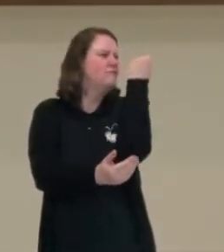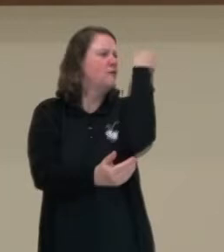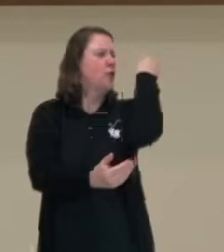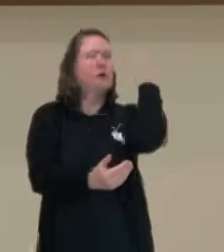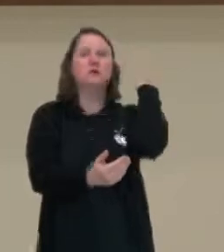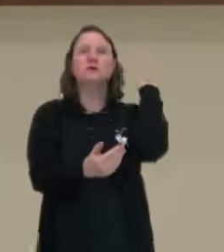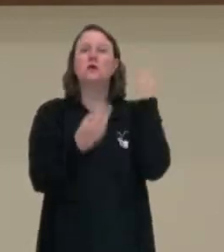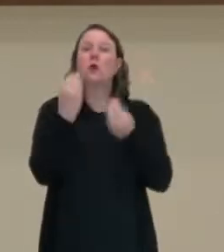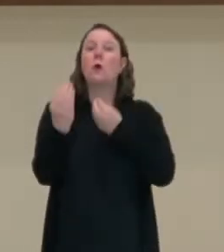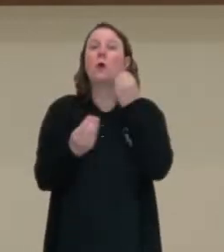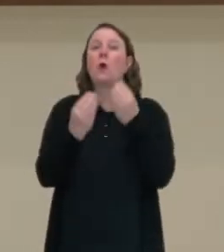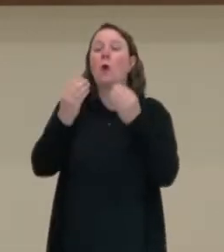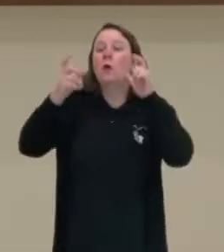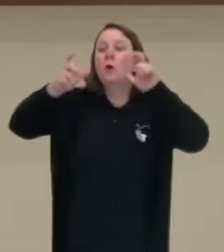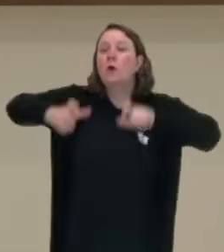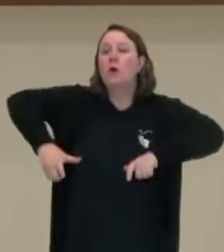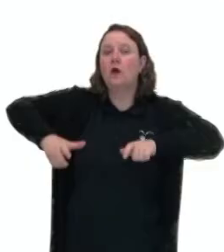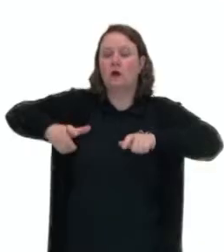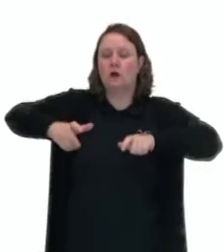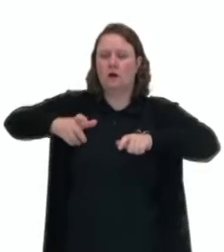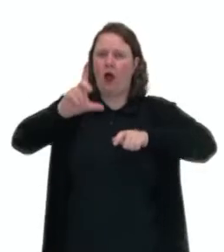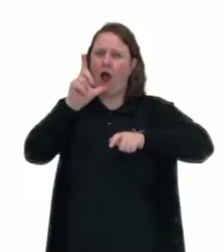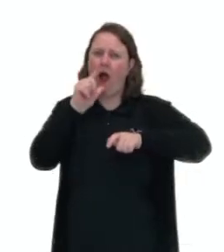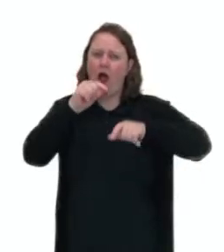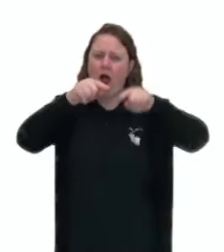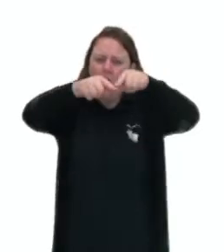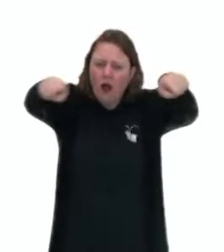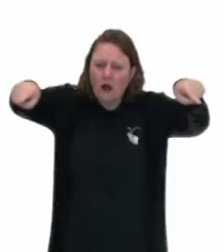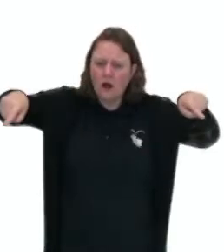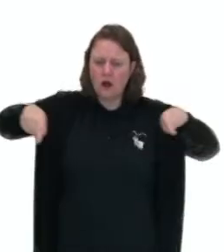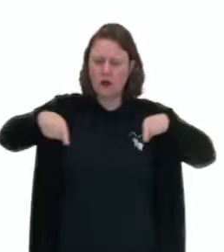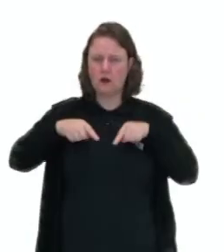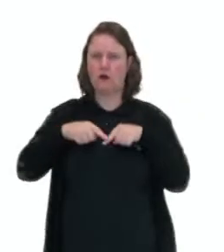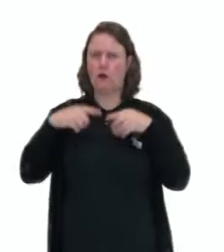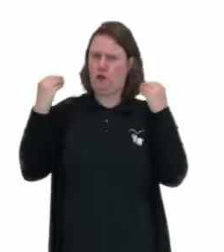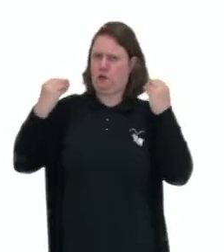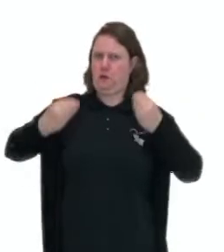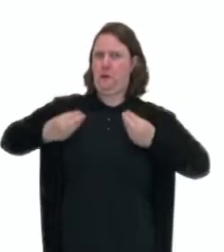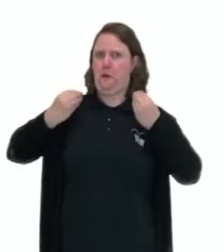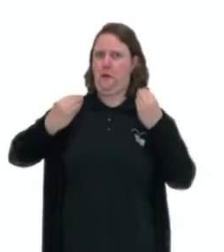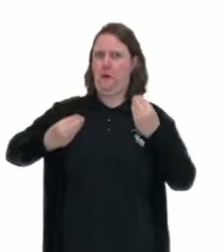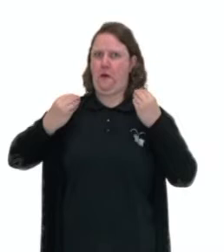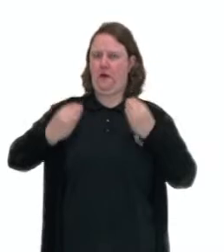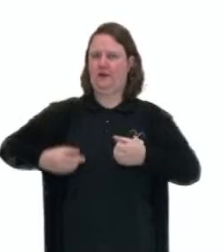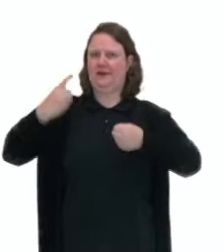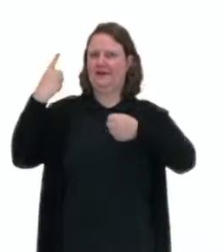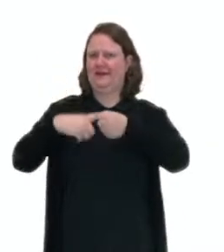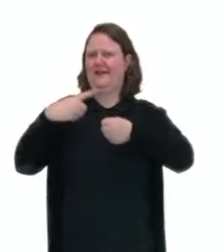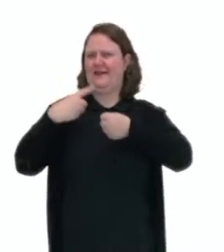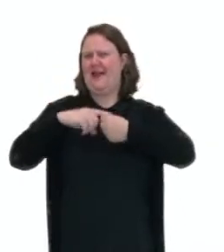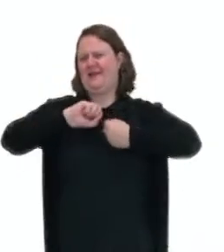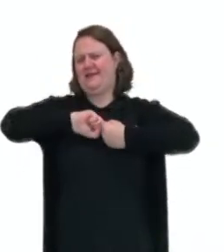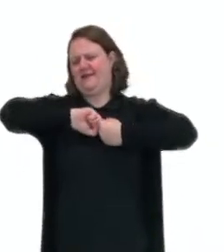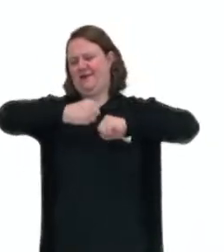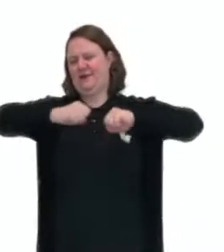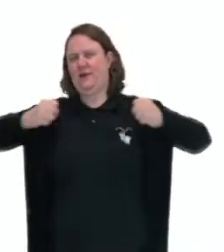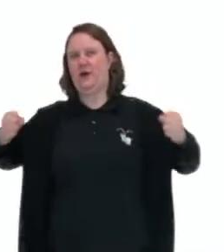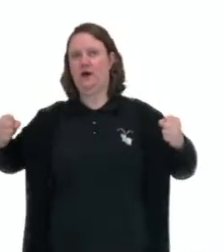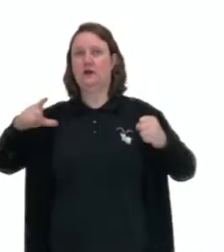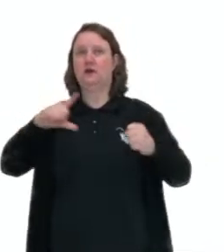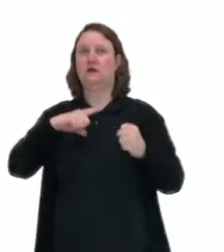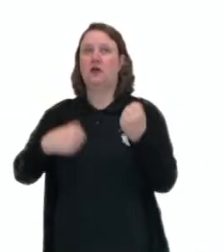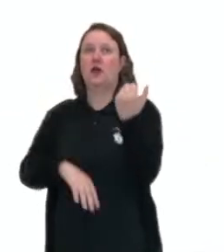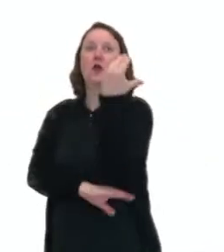está no meio deste lago, gente? Olha lá, em meio a uma grande cidade, a gente vê um arvoredo, um